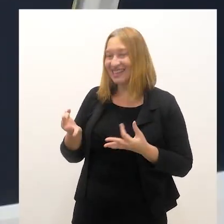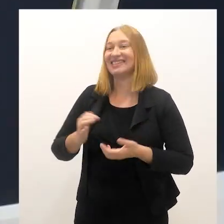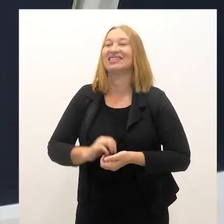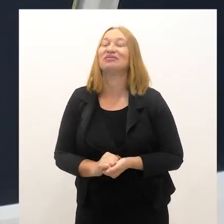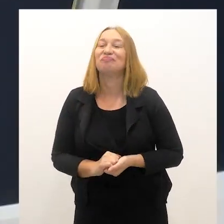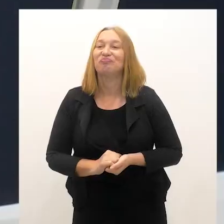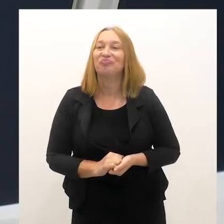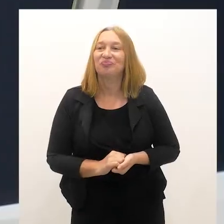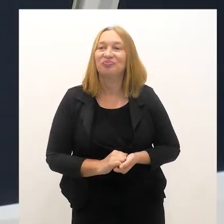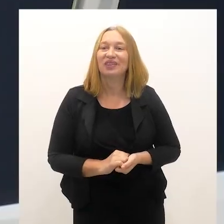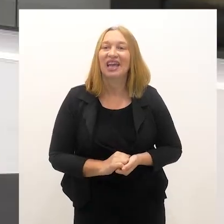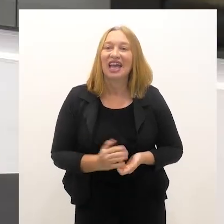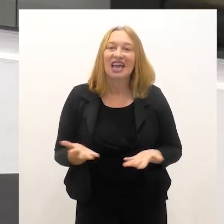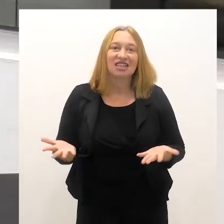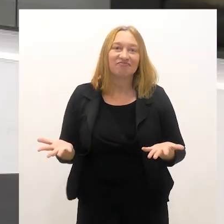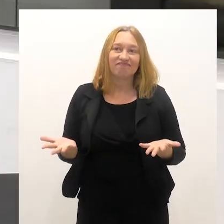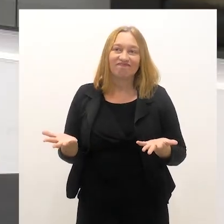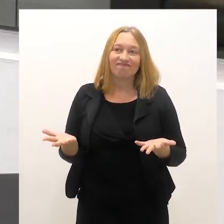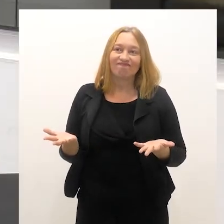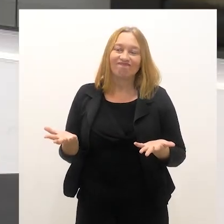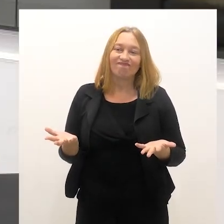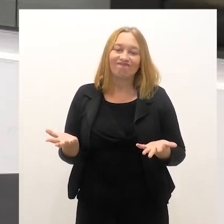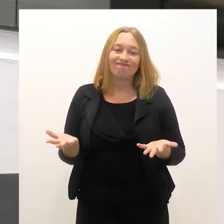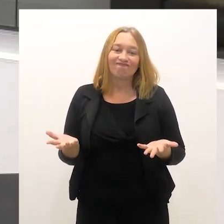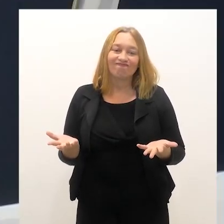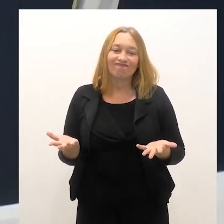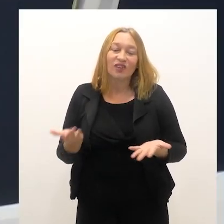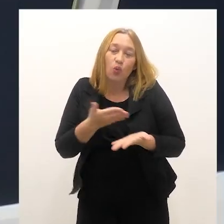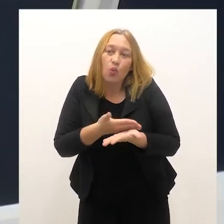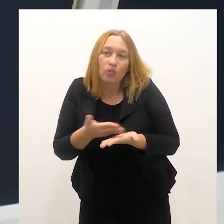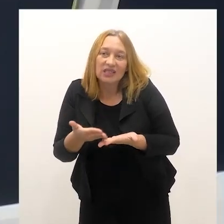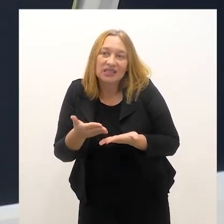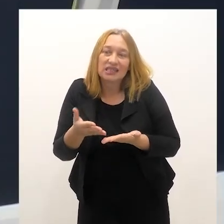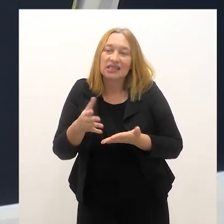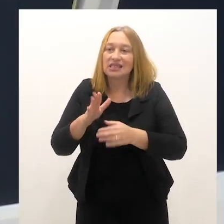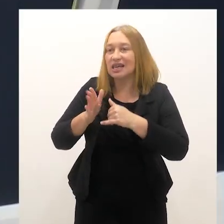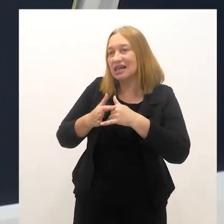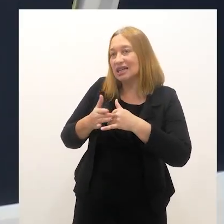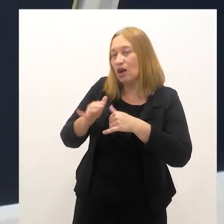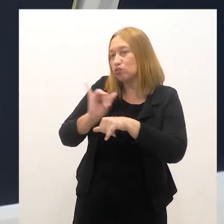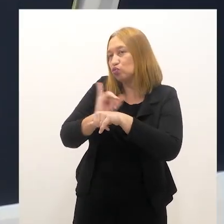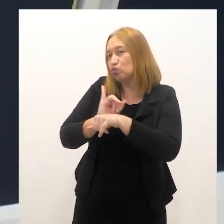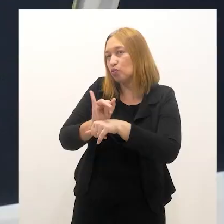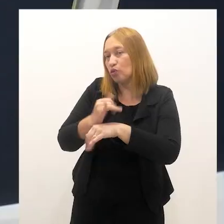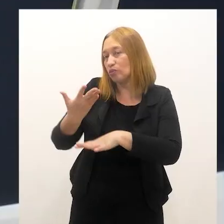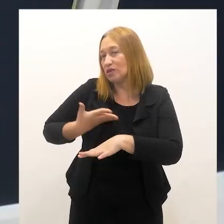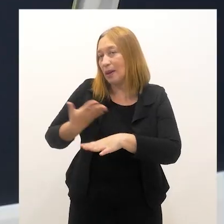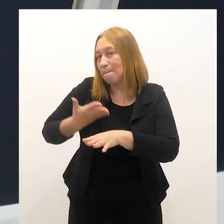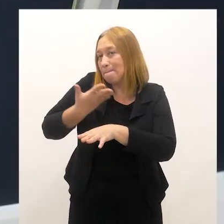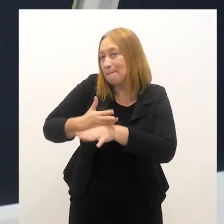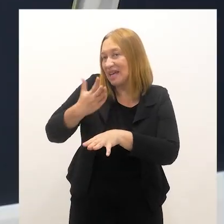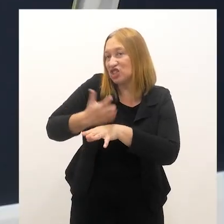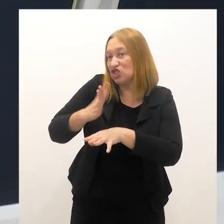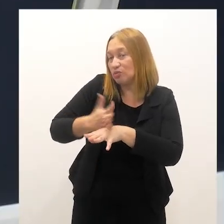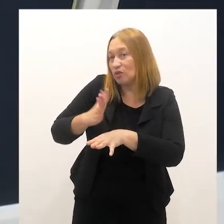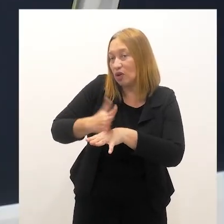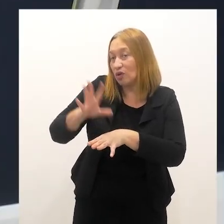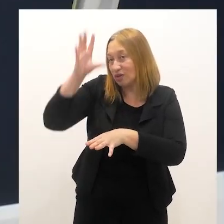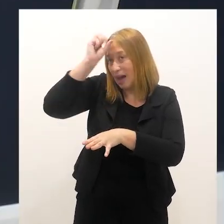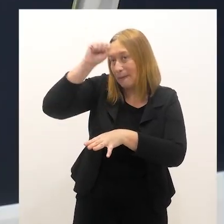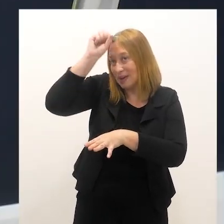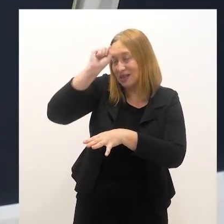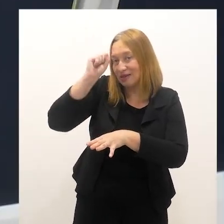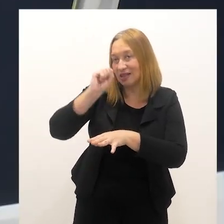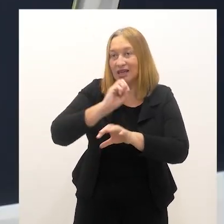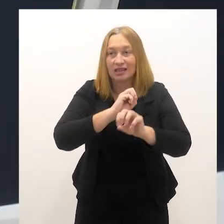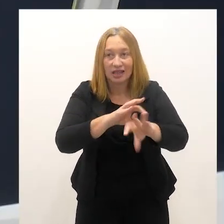com certeza. E aí? E aí eu comecei esse canal no YouTube com os meus amigos para praticar o que eu